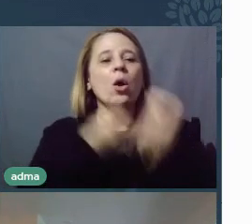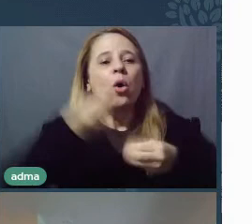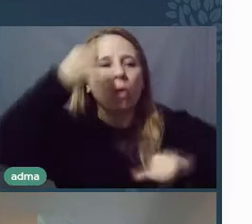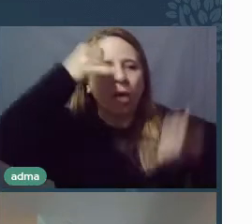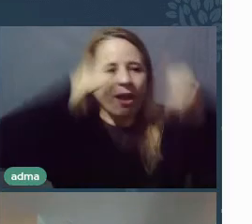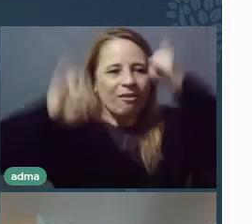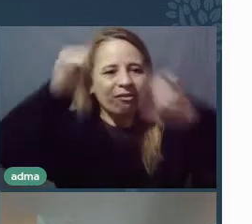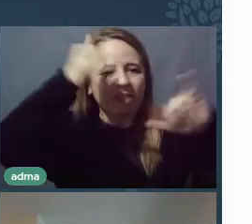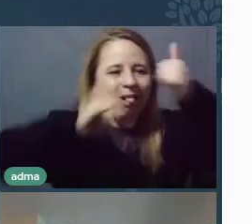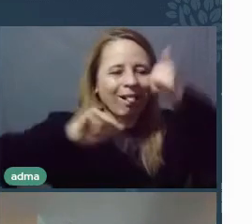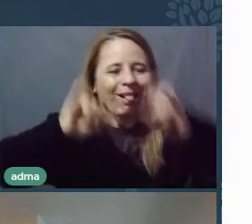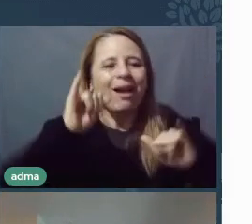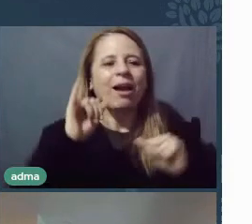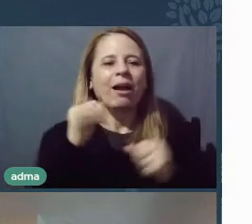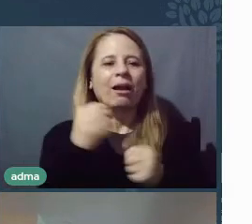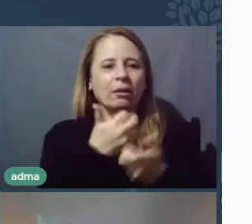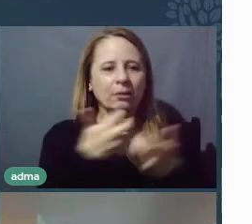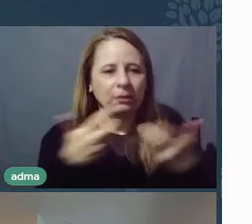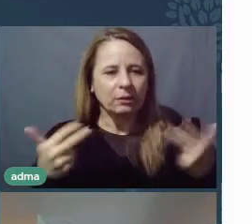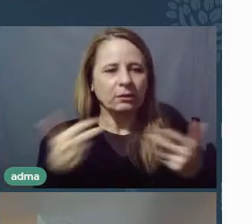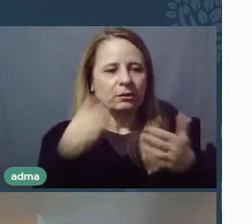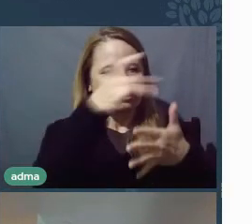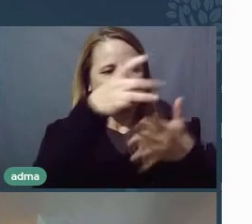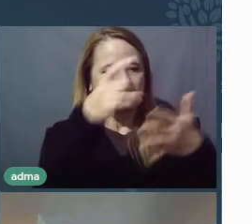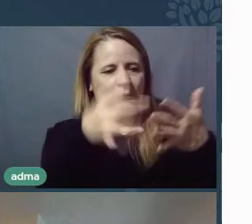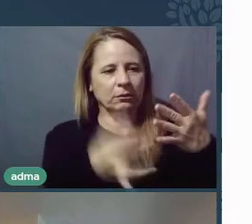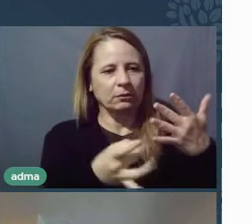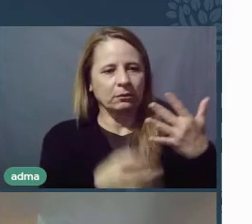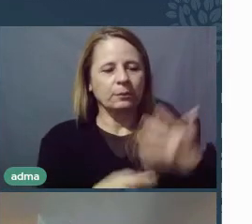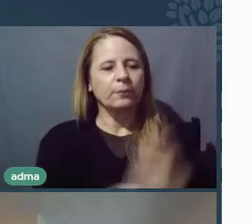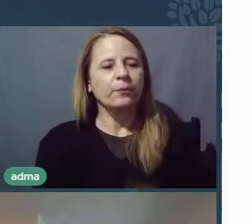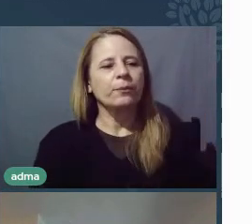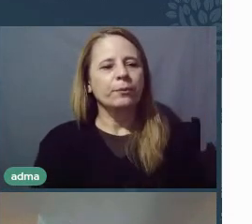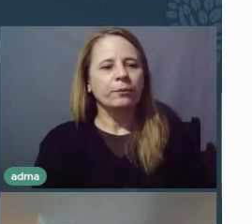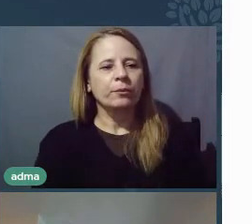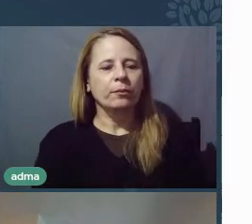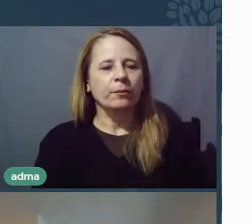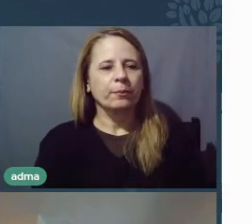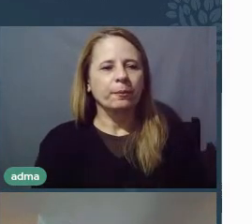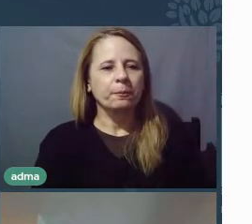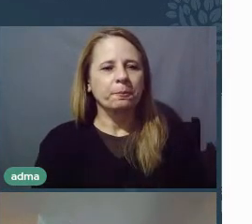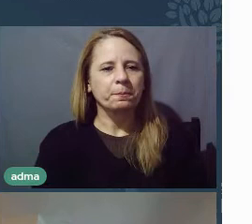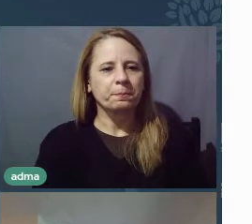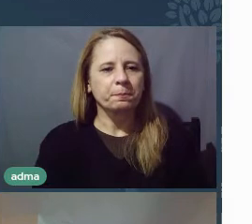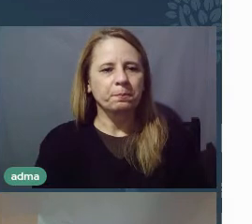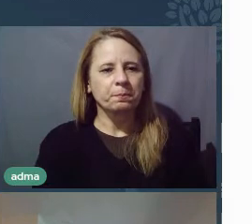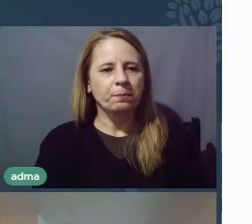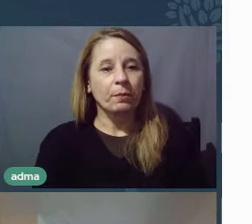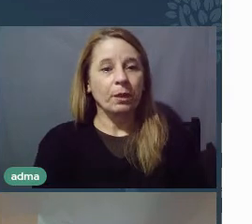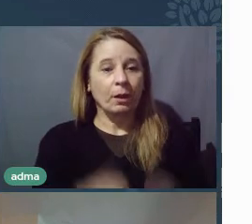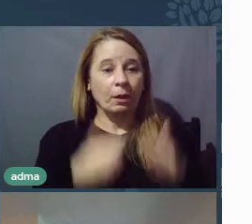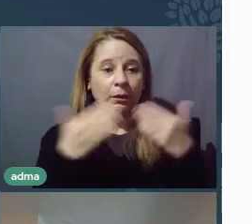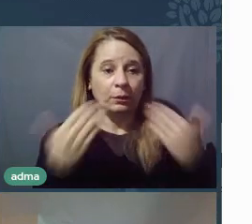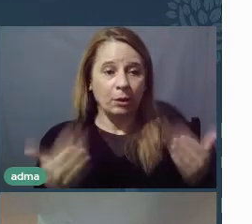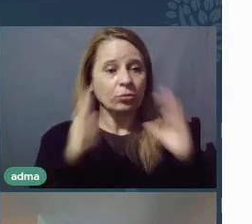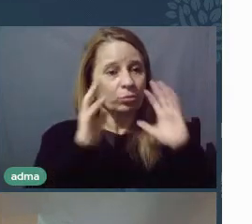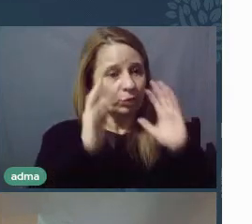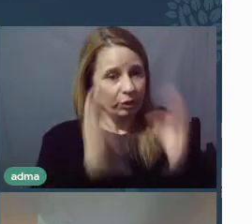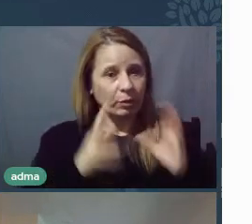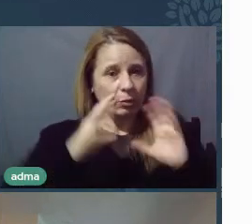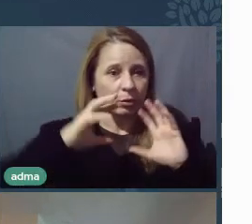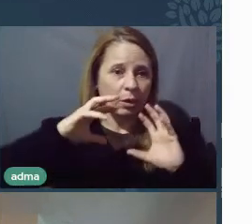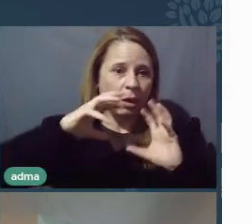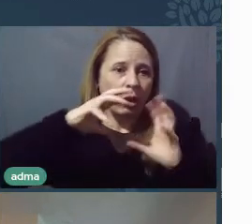a importância de evitar esses fatores. Importante que a prevalência é enorme, nós também já vimos isso,